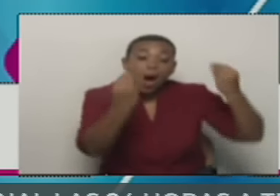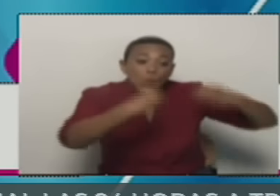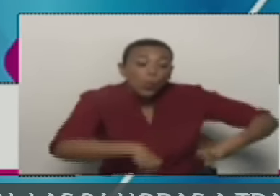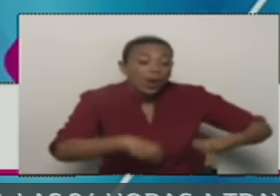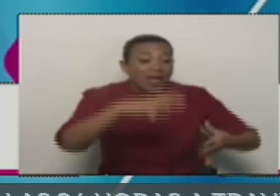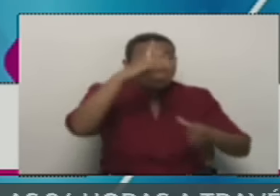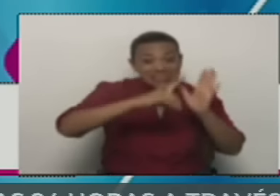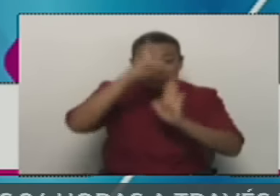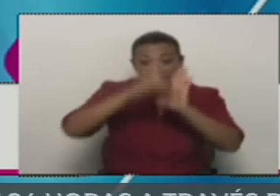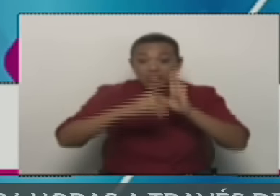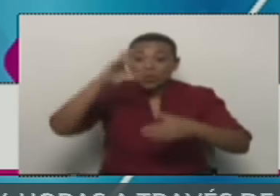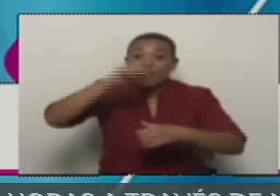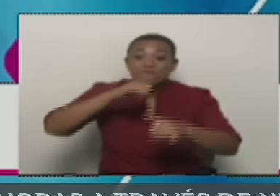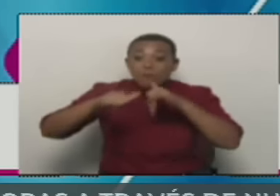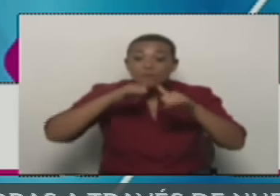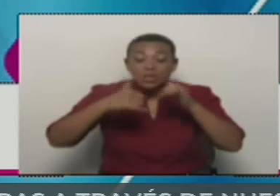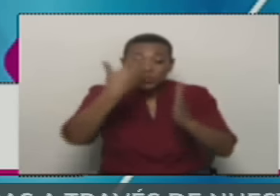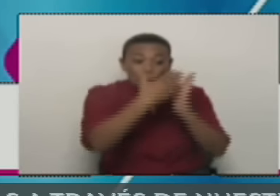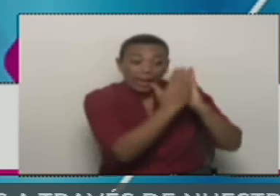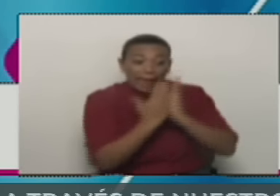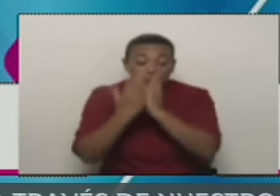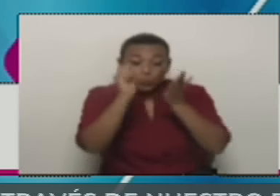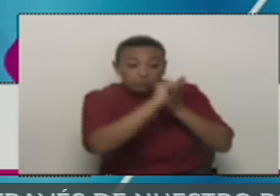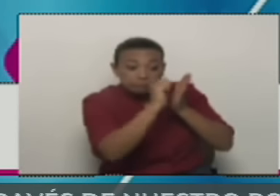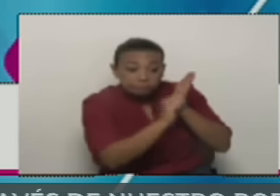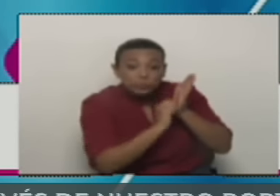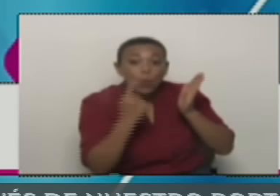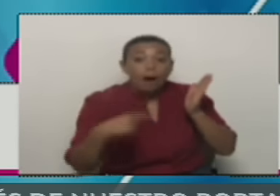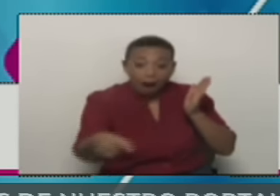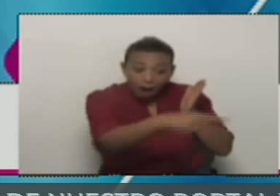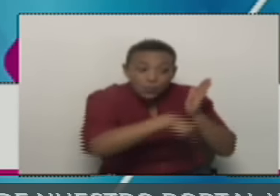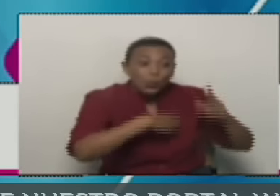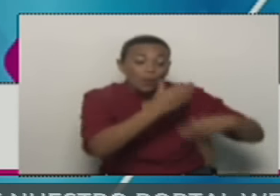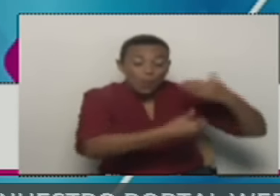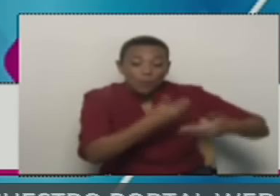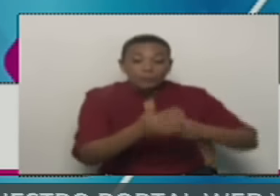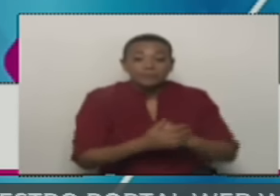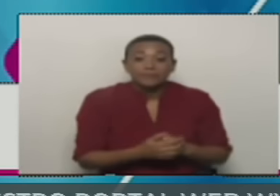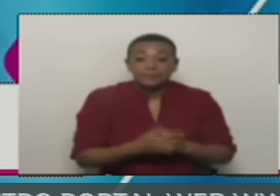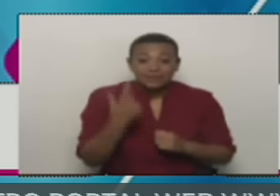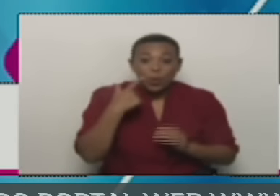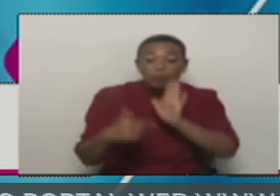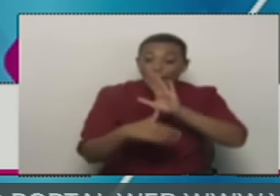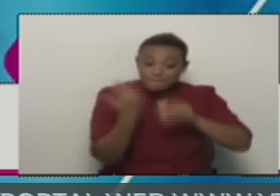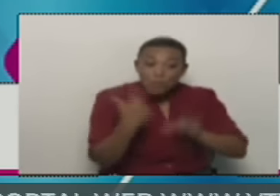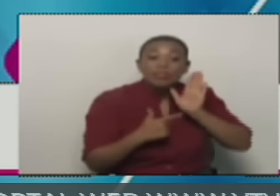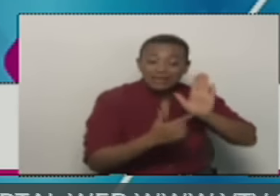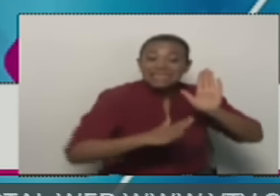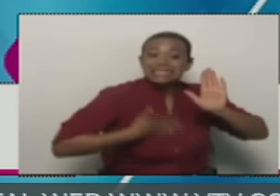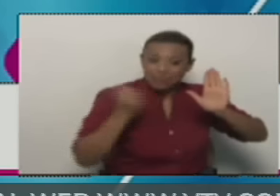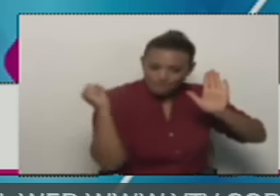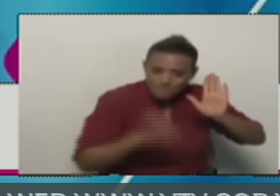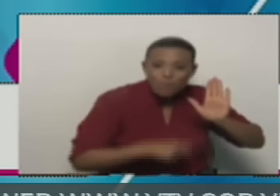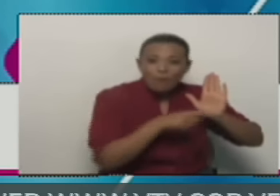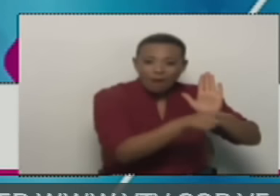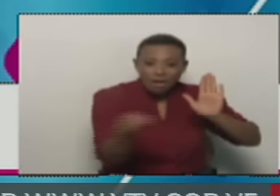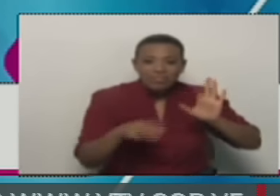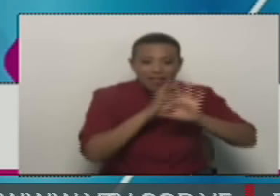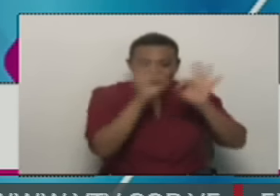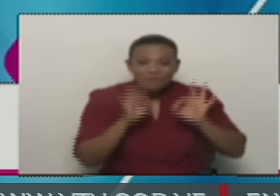dados do Altier, que é um dos pais da agroecologia, demonstra que no mundo a gente,